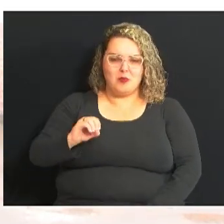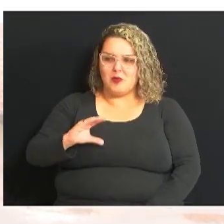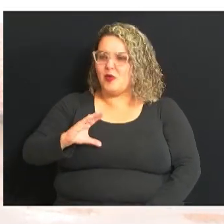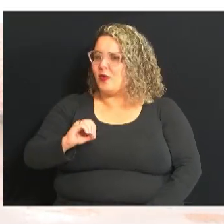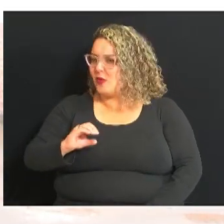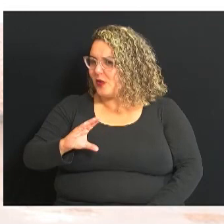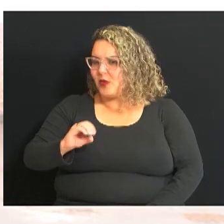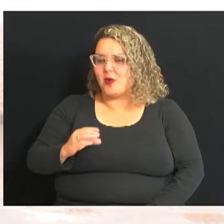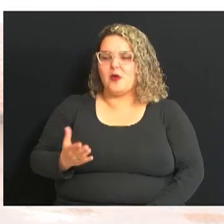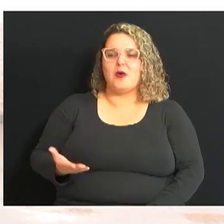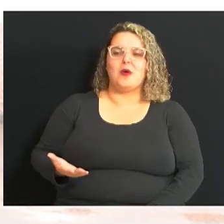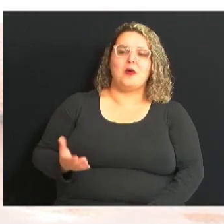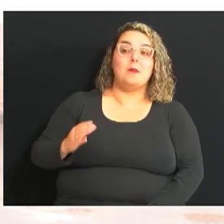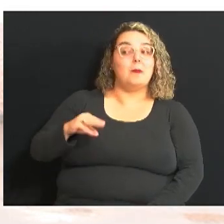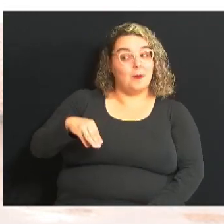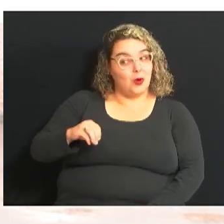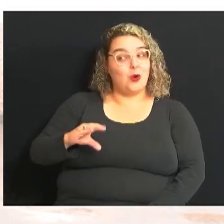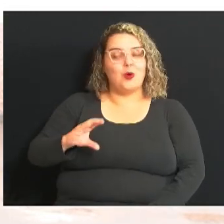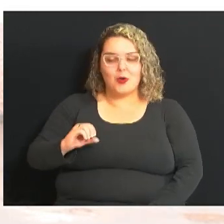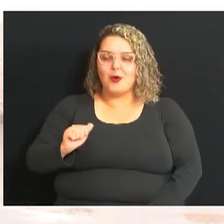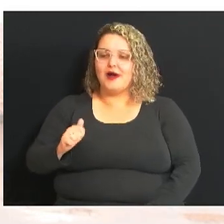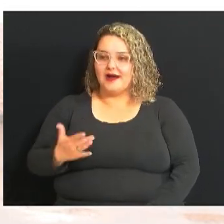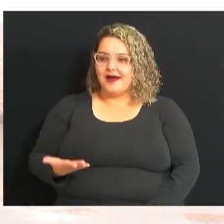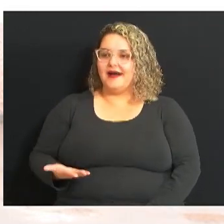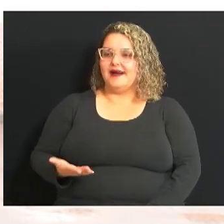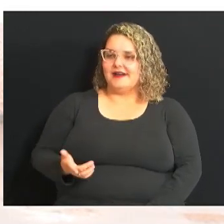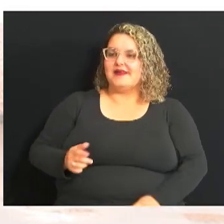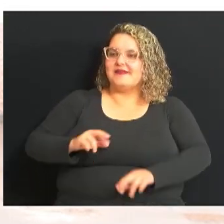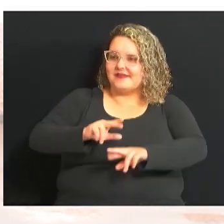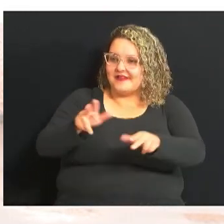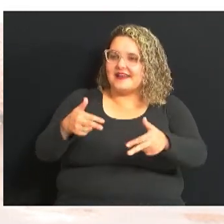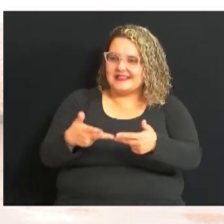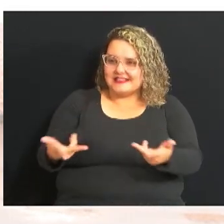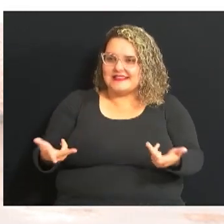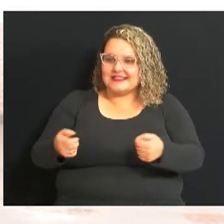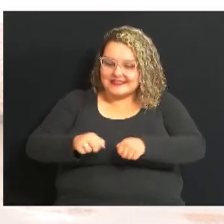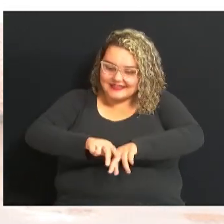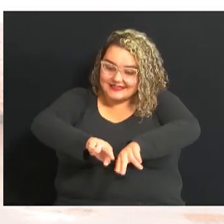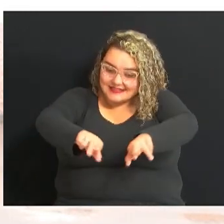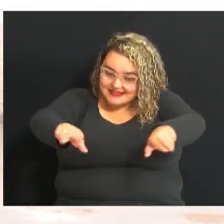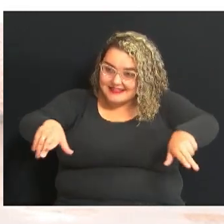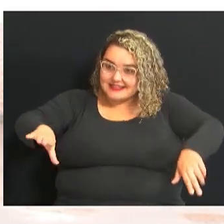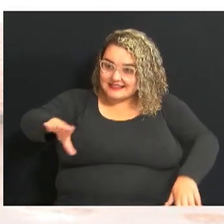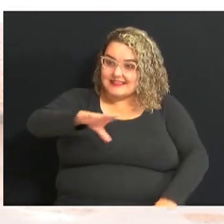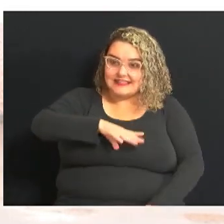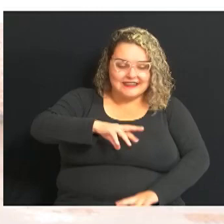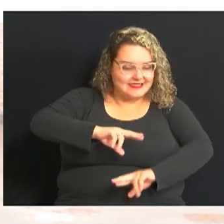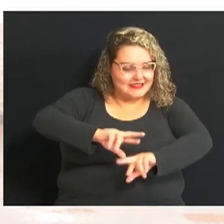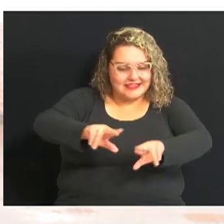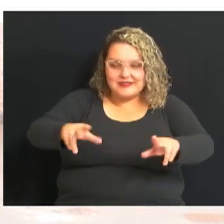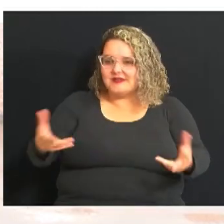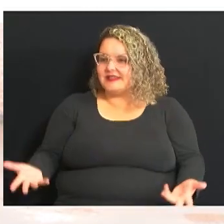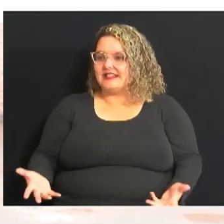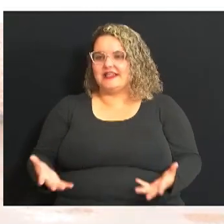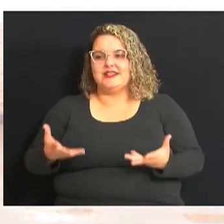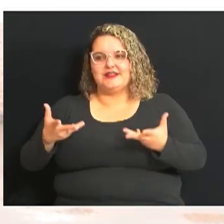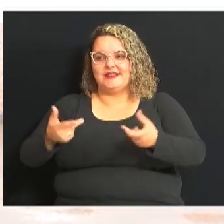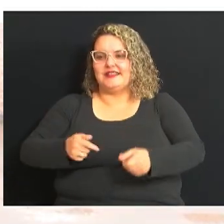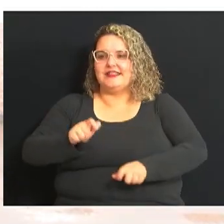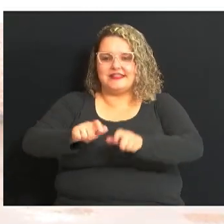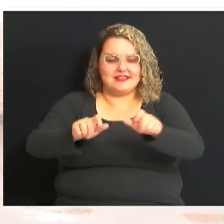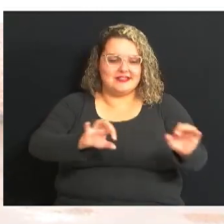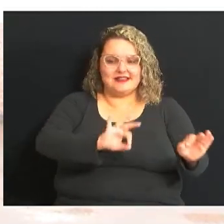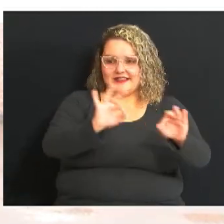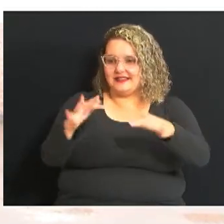bastante. Eu até brinco, muitas coisas que o Contágio me proporcionou de ver cidades diferentes, tocar em cidades diferentes. Toda essa galera aí que acompanha, que gosta